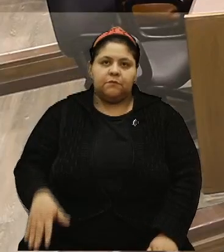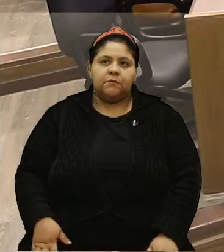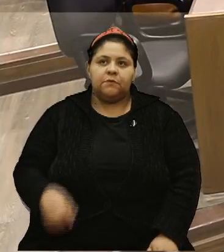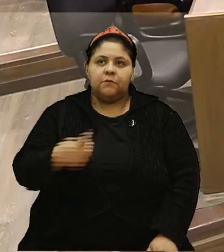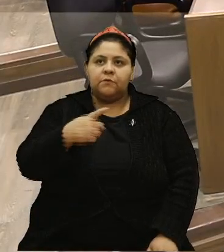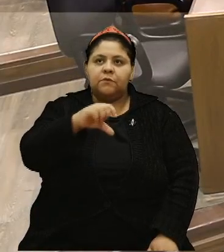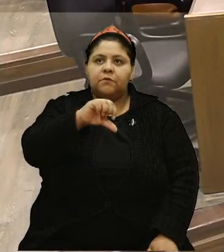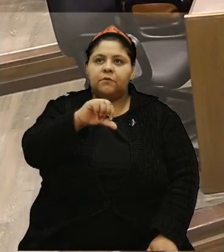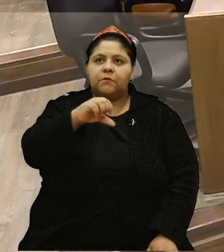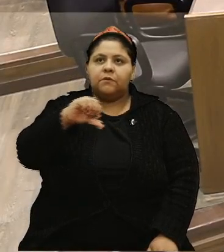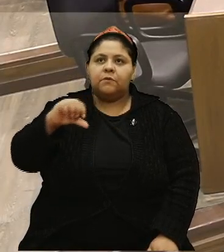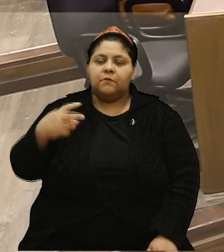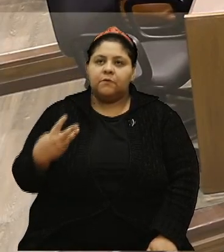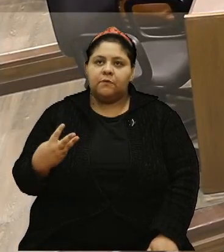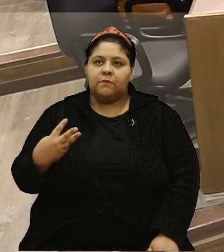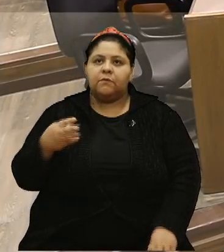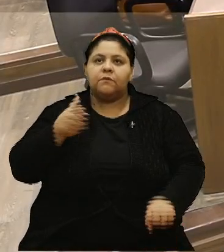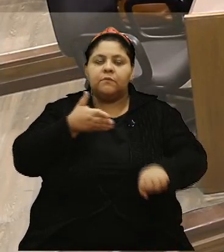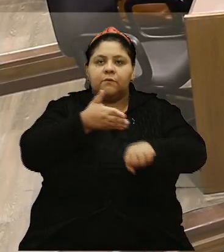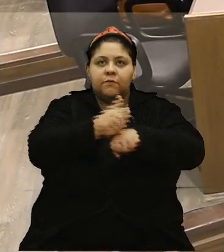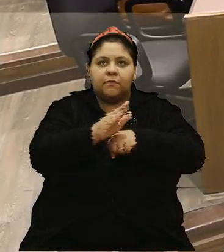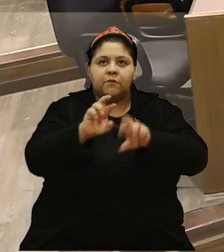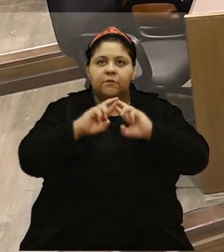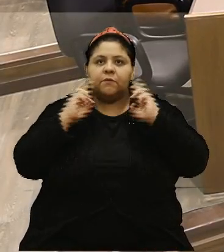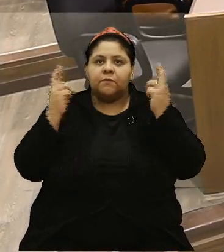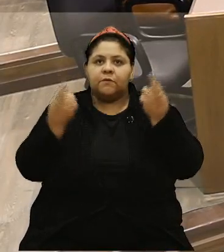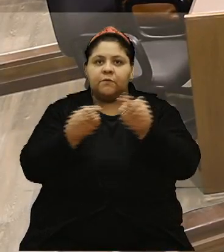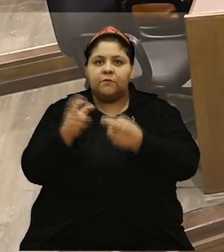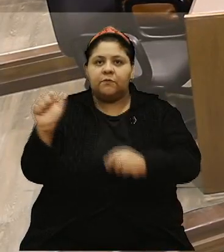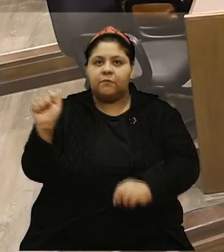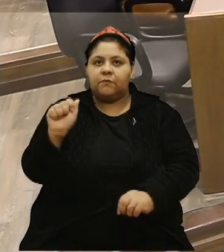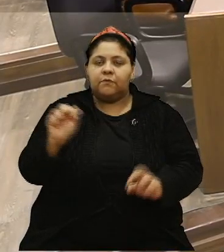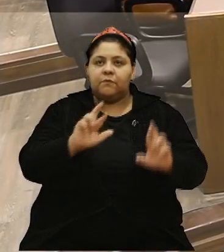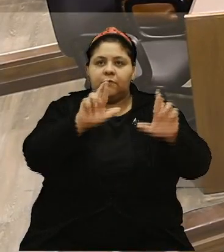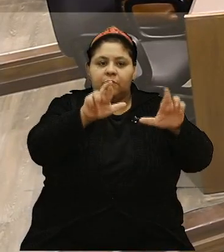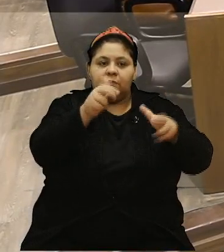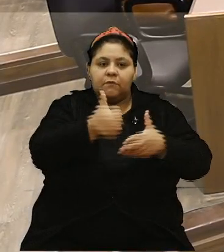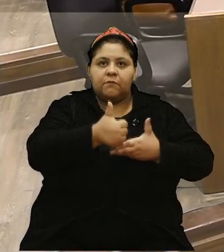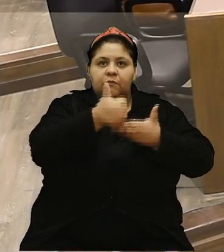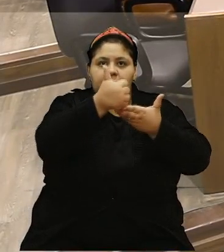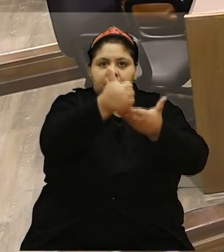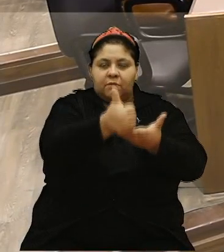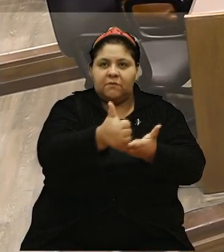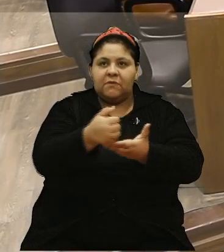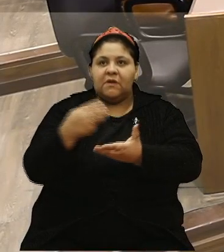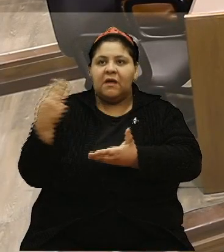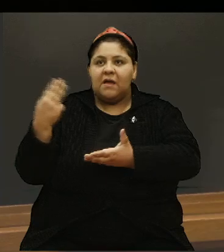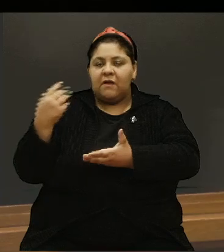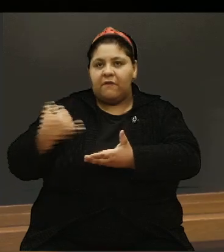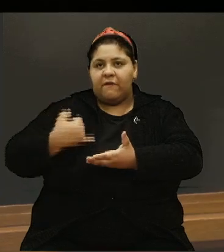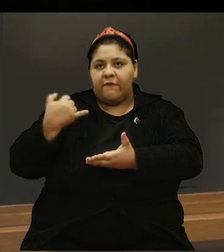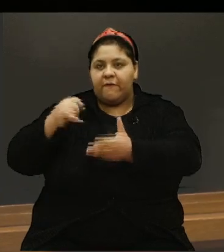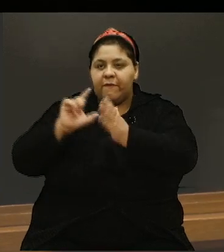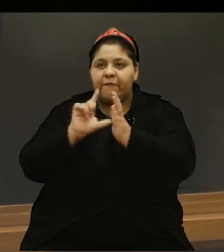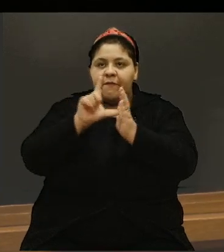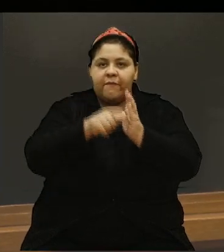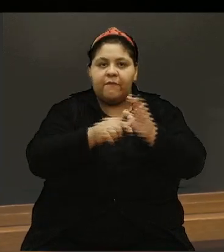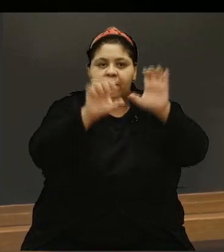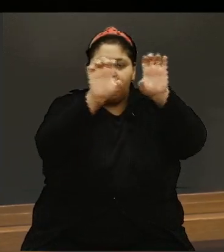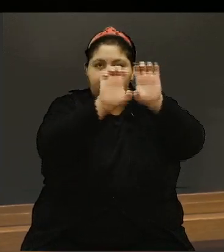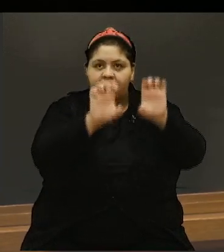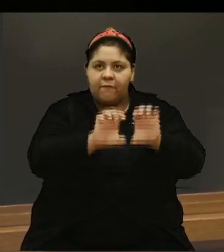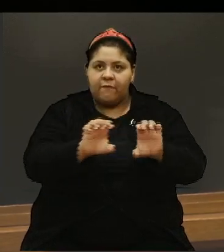Em 1993, participou das reuniões da Associação Regional de Apoio à Terceira Idade, posteriormente estruturada